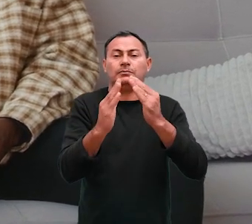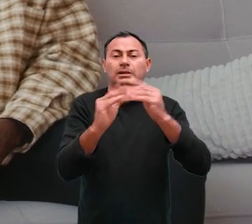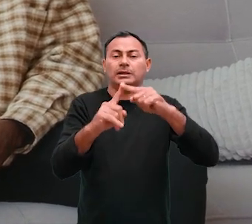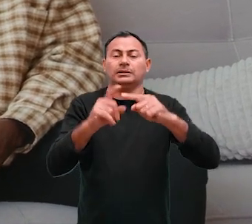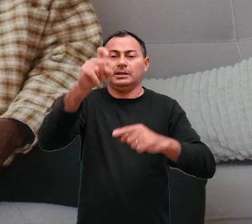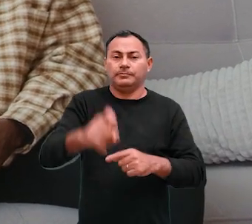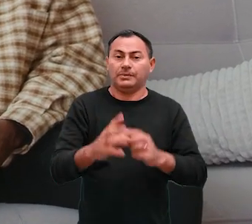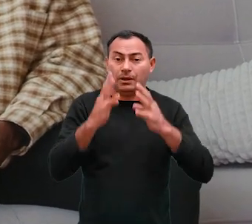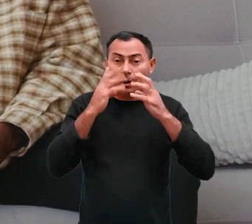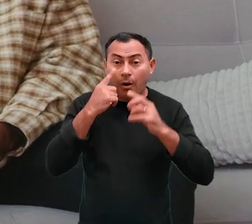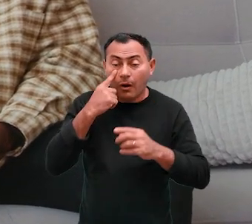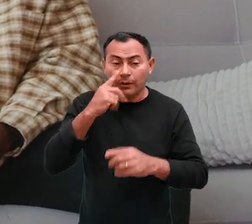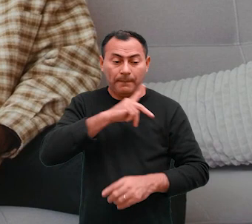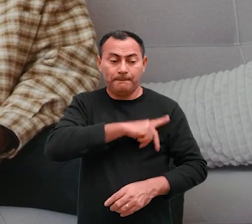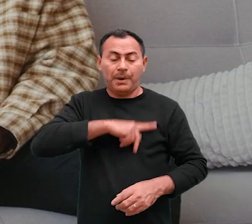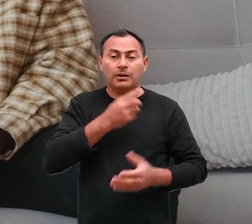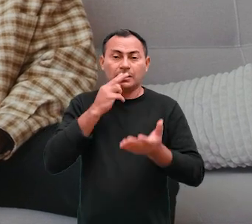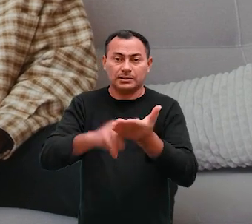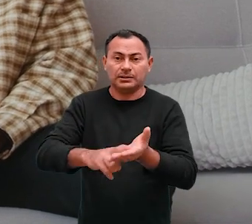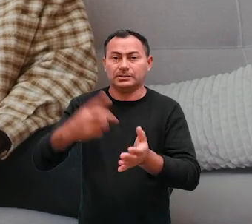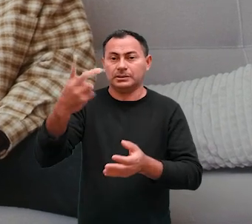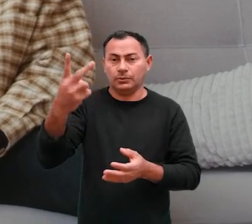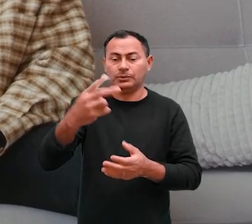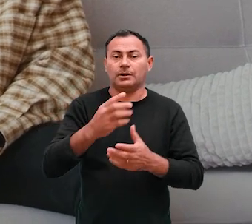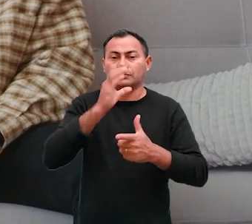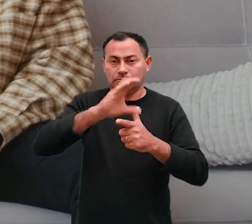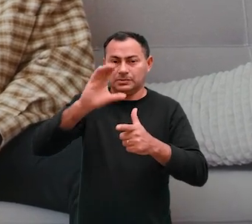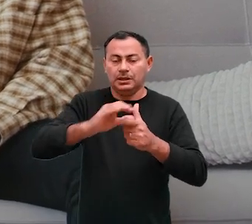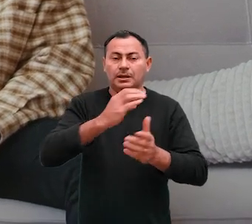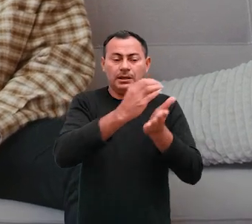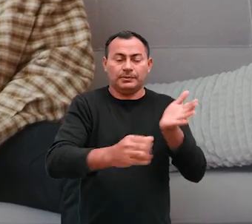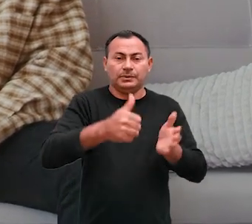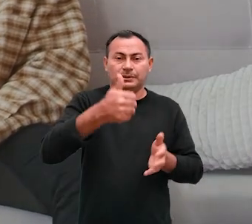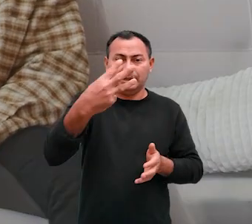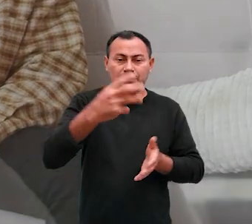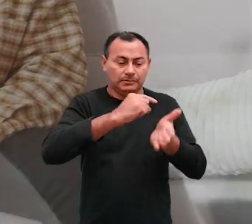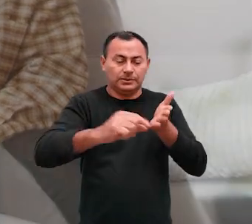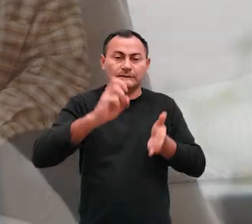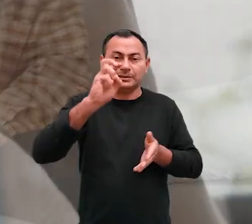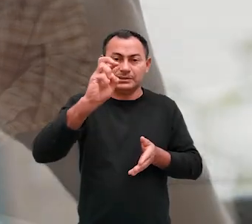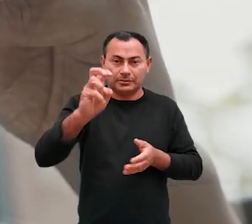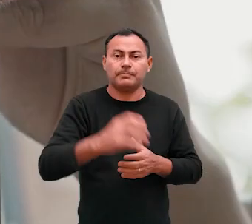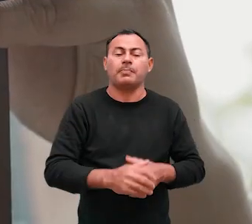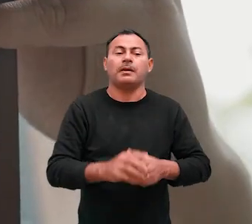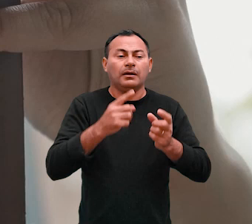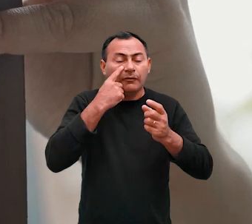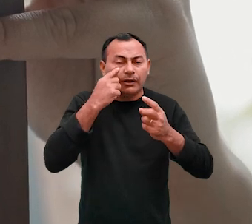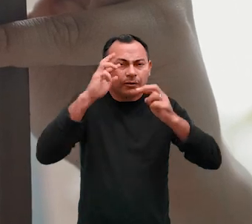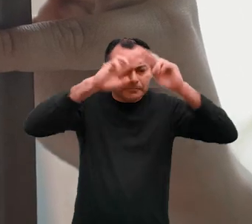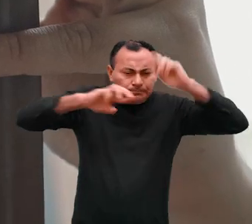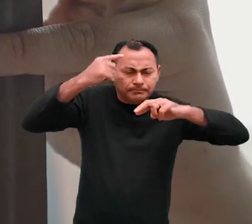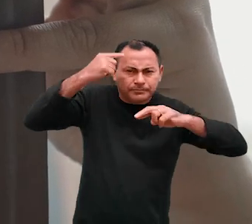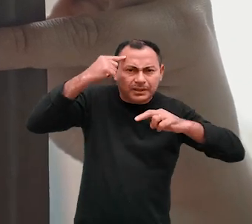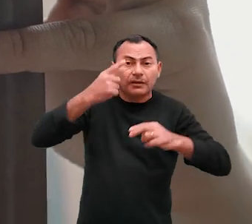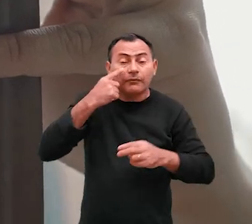seria. Ouça com atenção o que Paulo escreveu na sua segunda carta aos Coríntios, capítulo 13, versículo 5, diz assim: examinem-se para